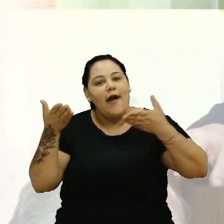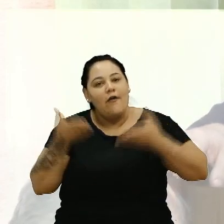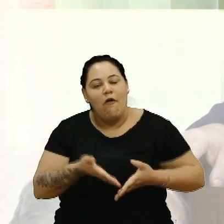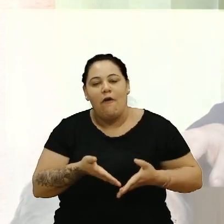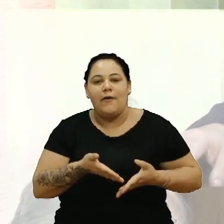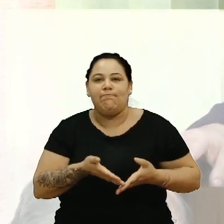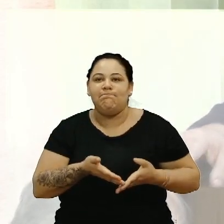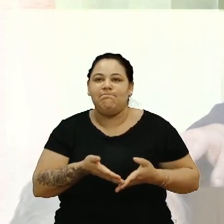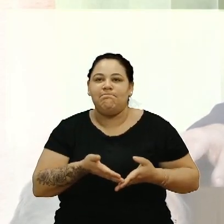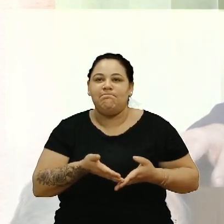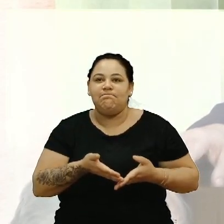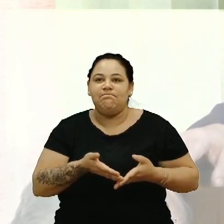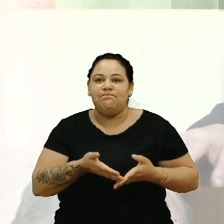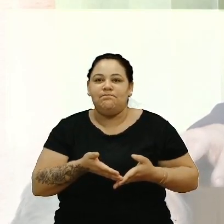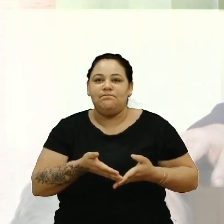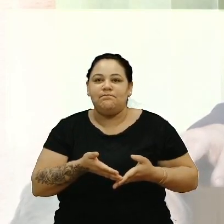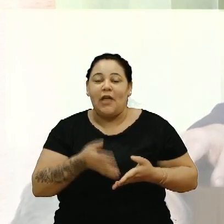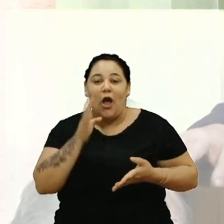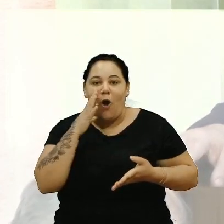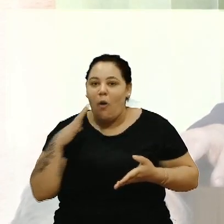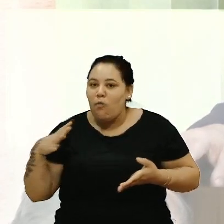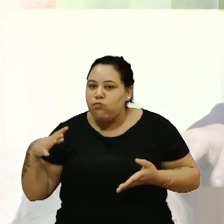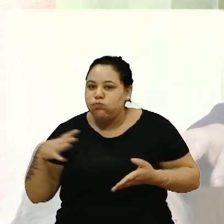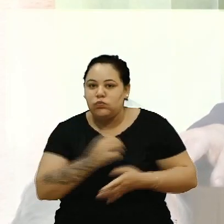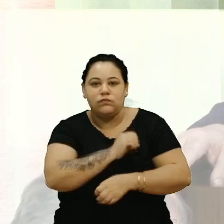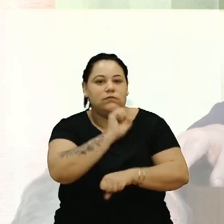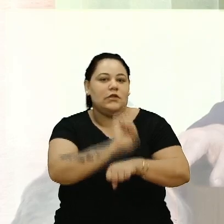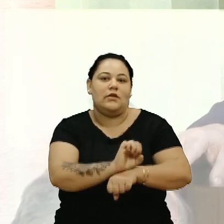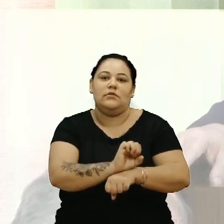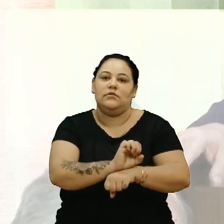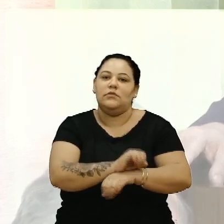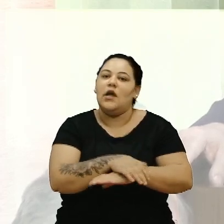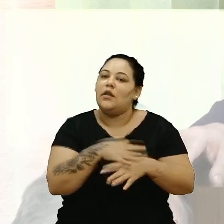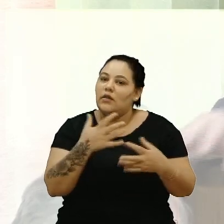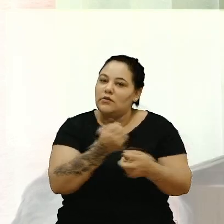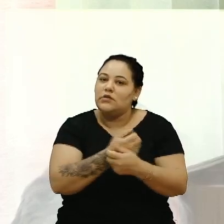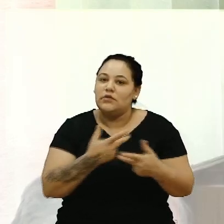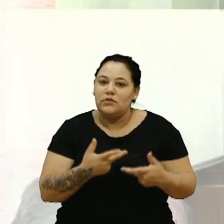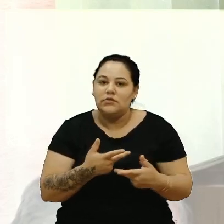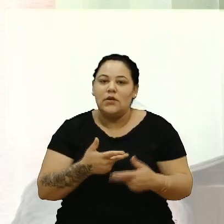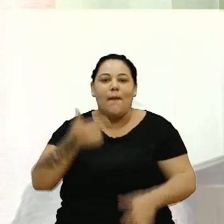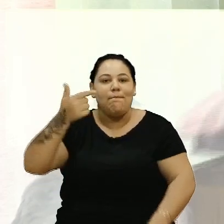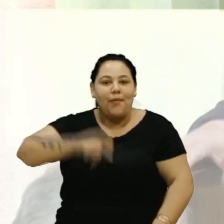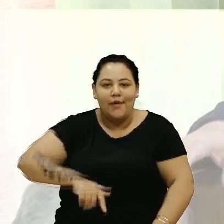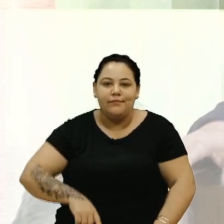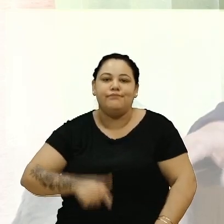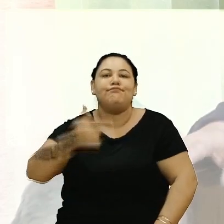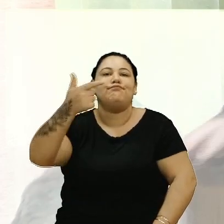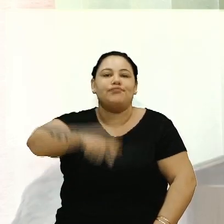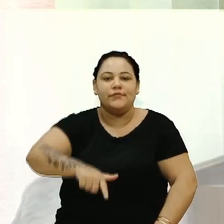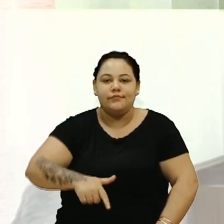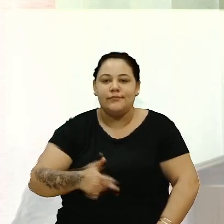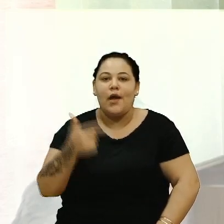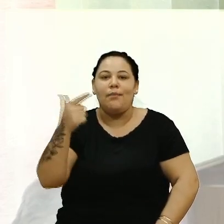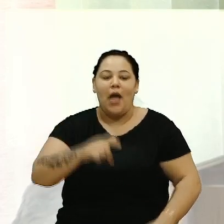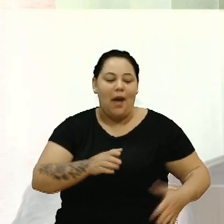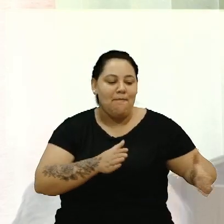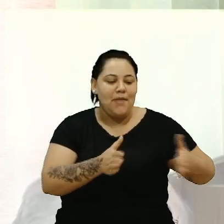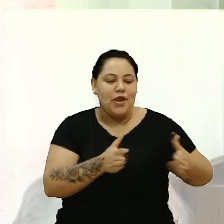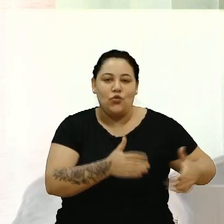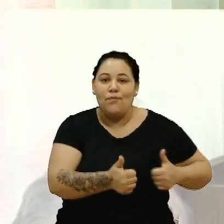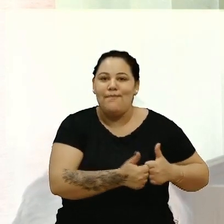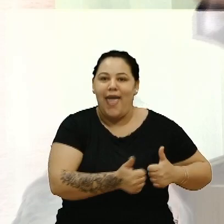todo o estado. Então, esses eventos estão se tornando cada vez mais repetitivos e próximos. Quando teremos o